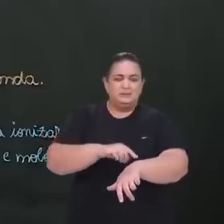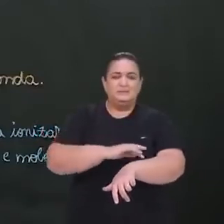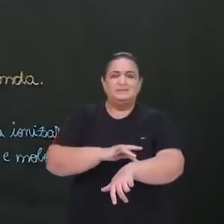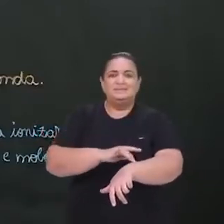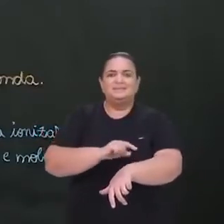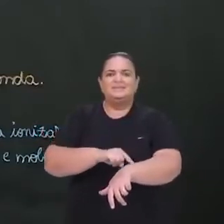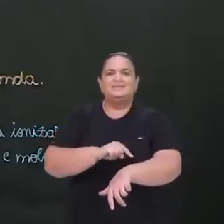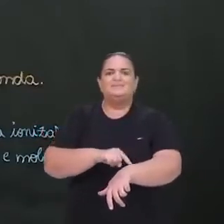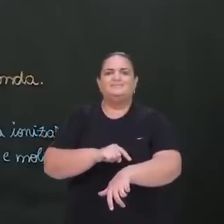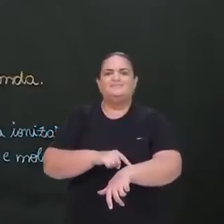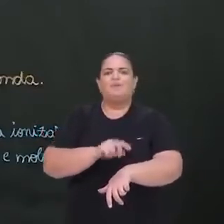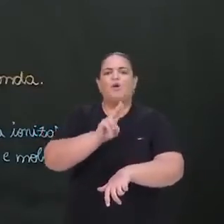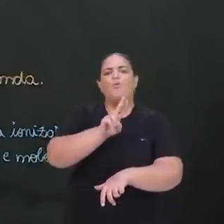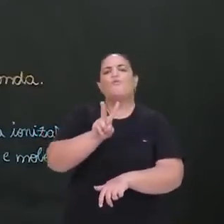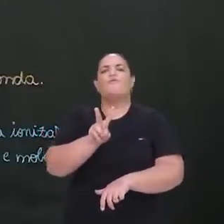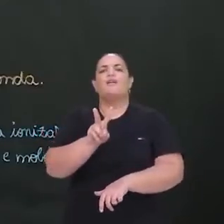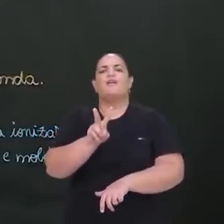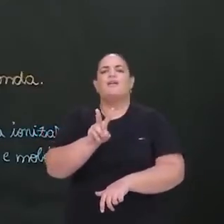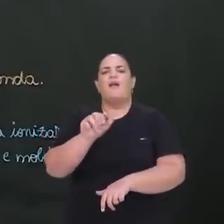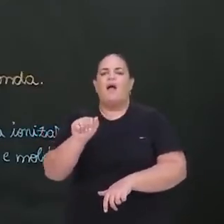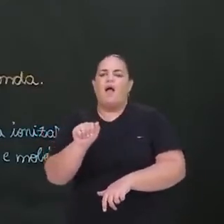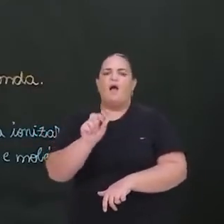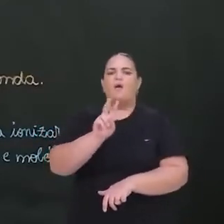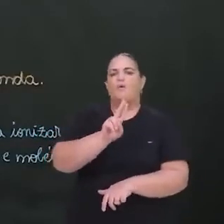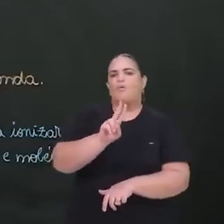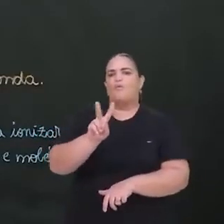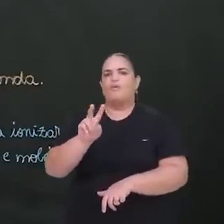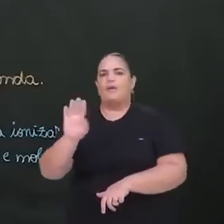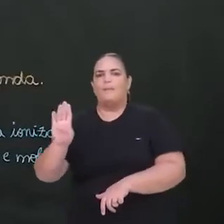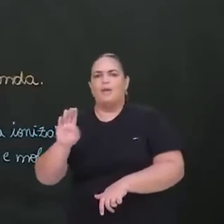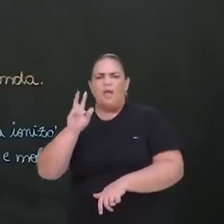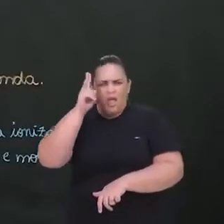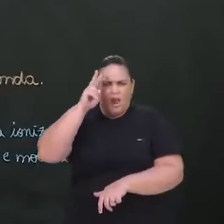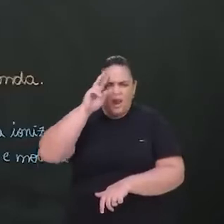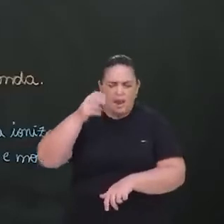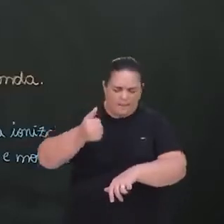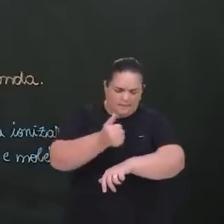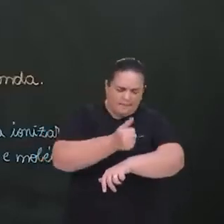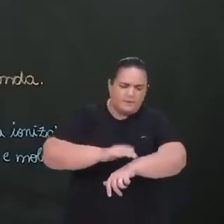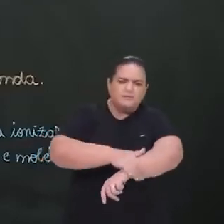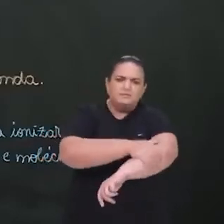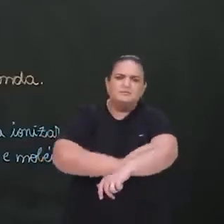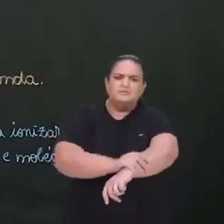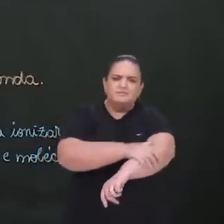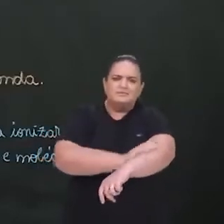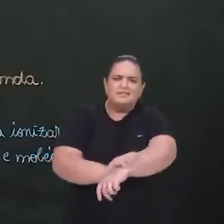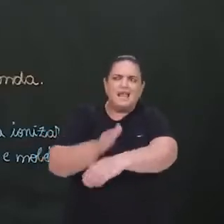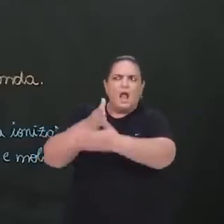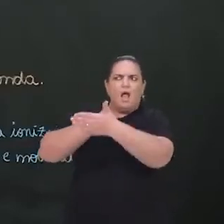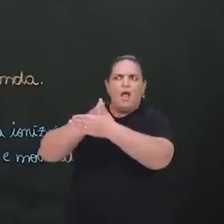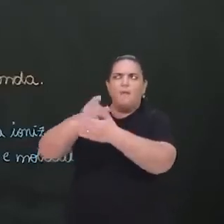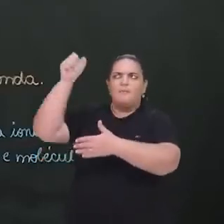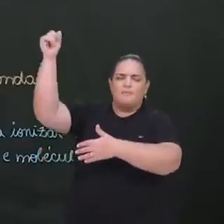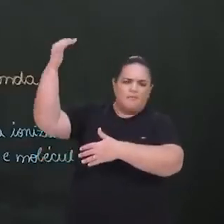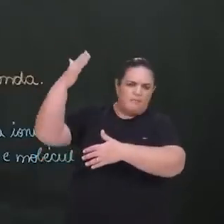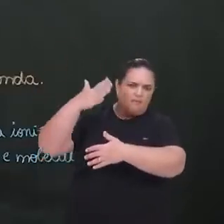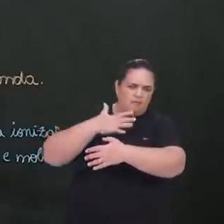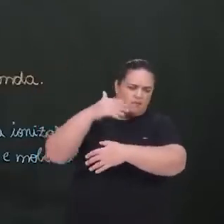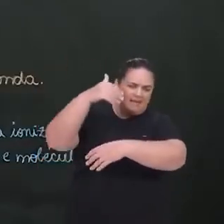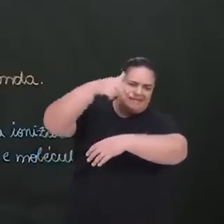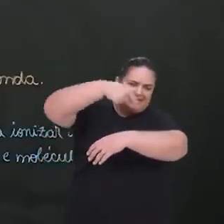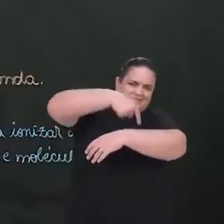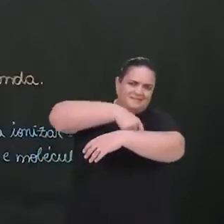UV, ultravioleta. É aquela quando você compra o protetor solar? Está escrito lá que protege dos raios UVA e